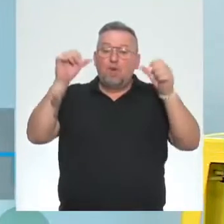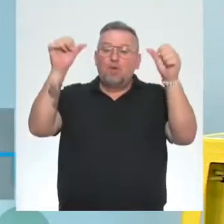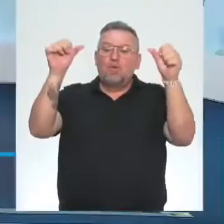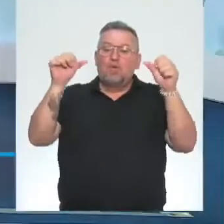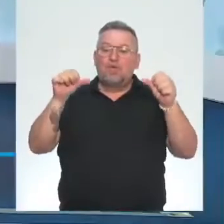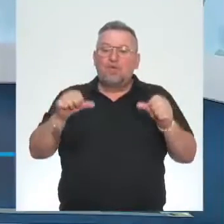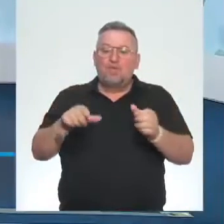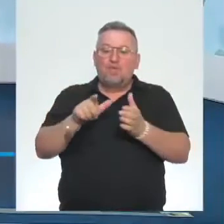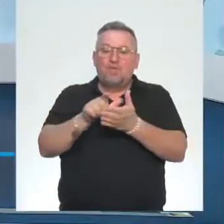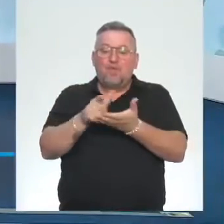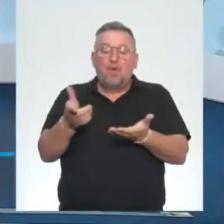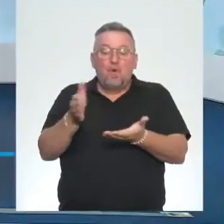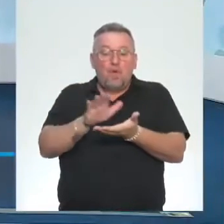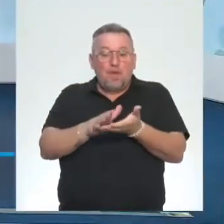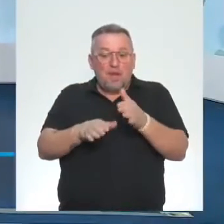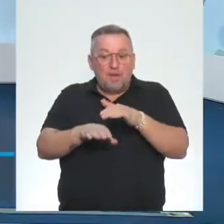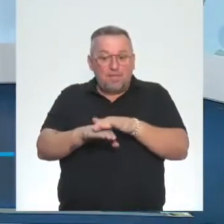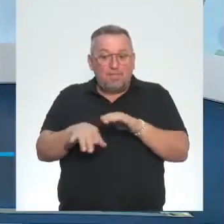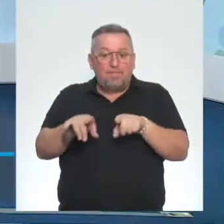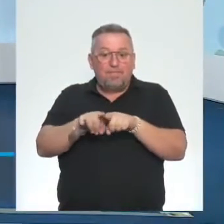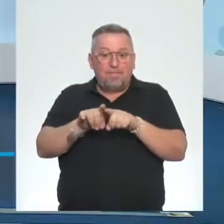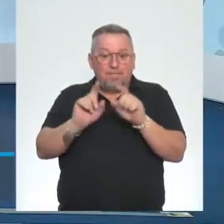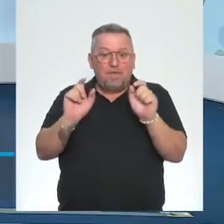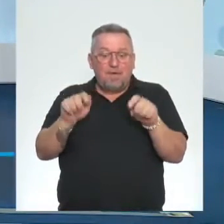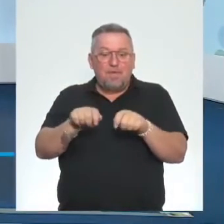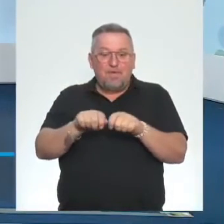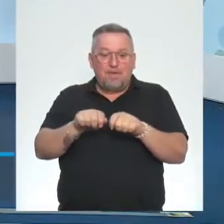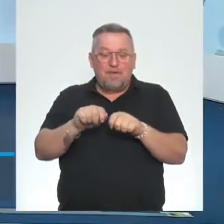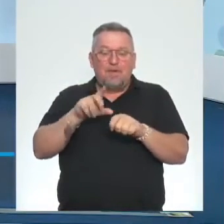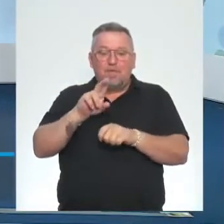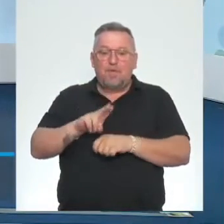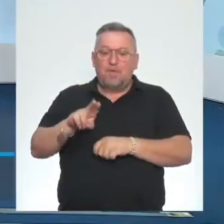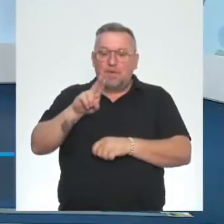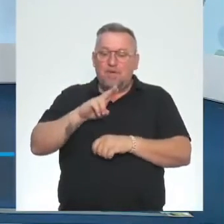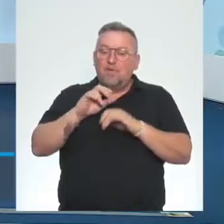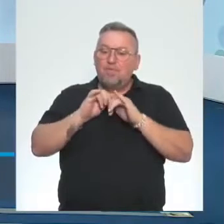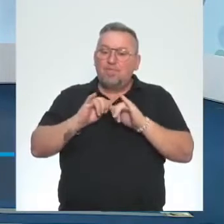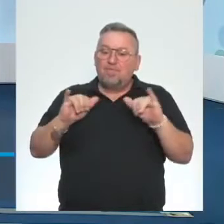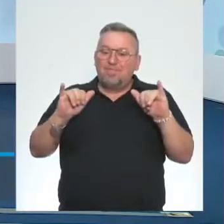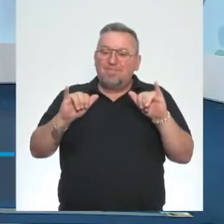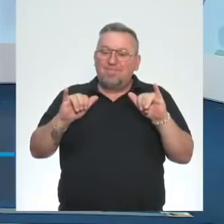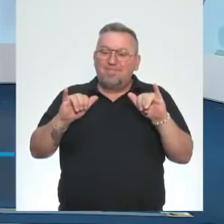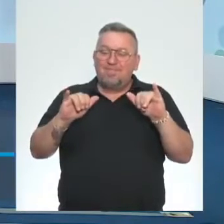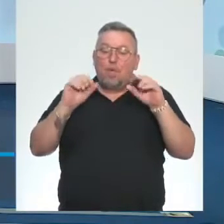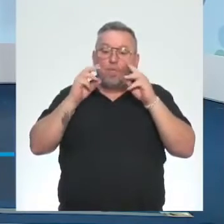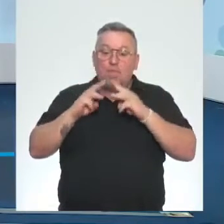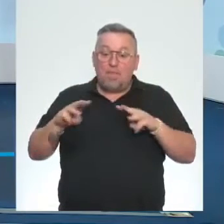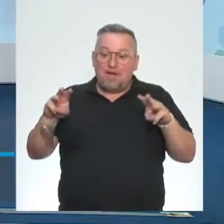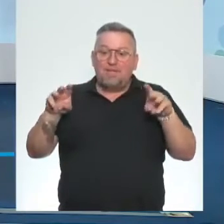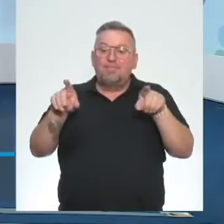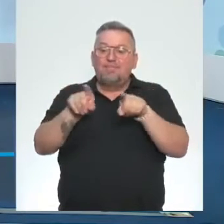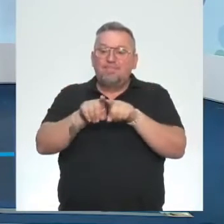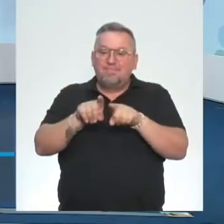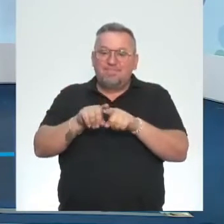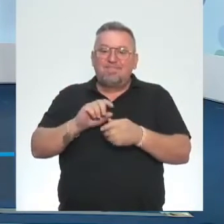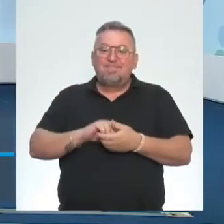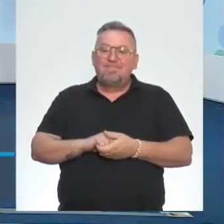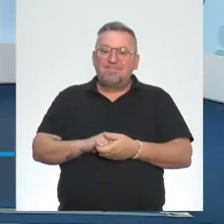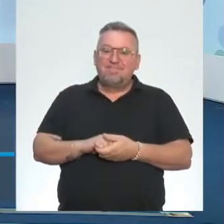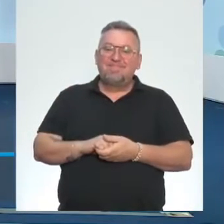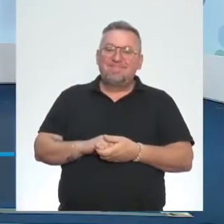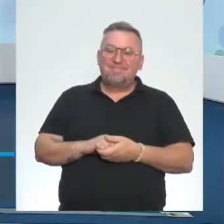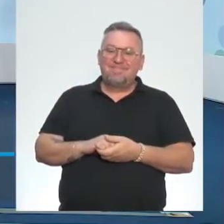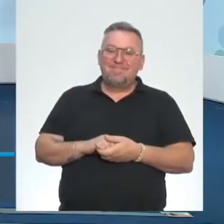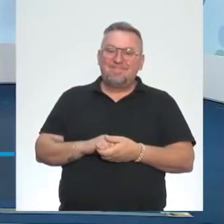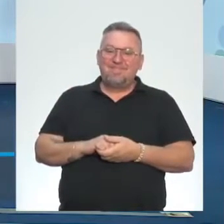É verdade. Aí você coloca as cores, né? Porque daí você pode usar como uma propaganda, um marketing, né? É verdade. Você pinta, você diz usa assim, que...